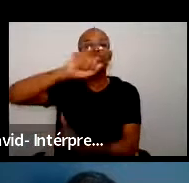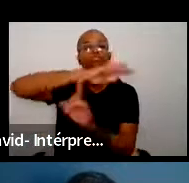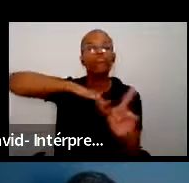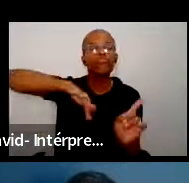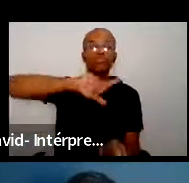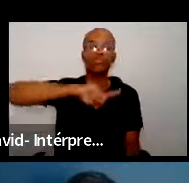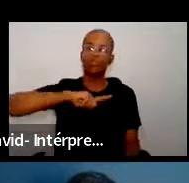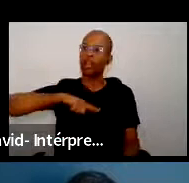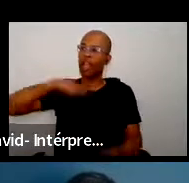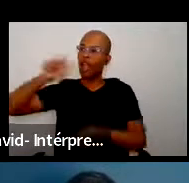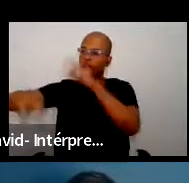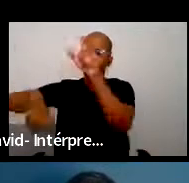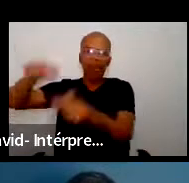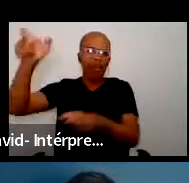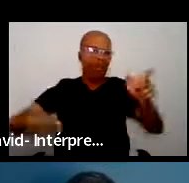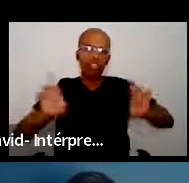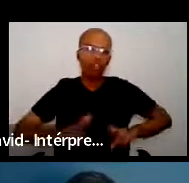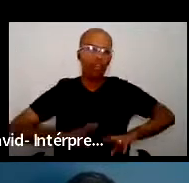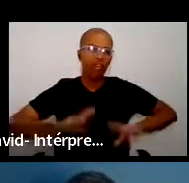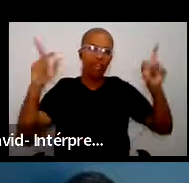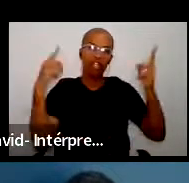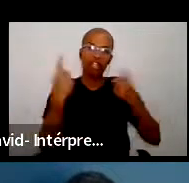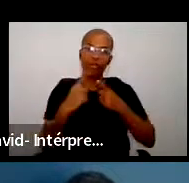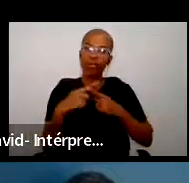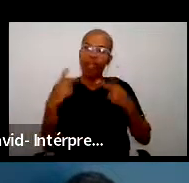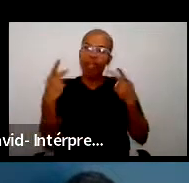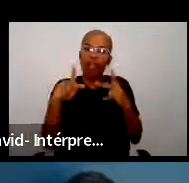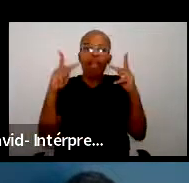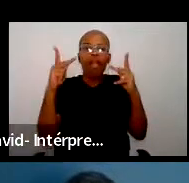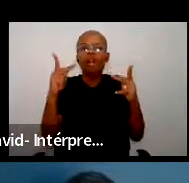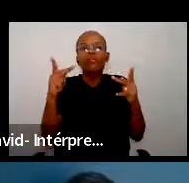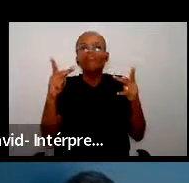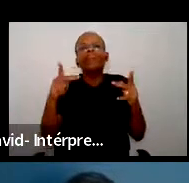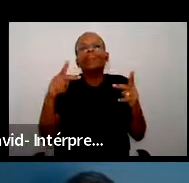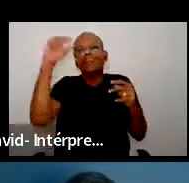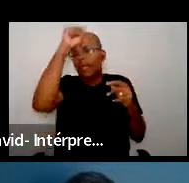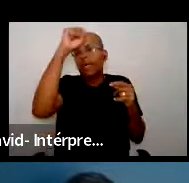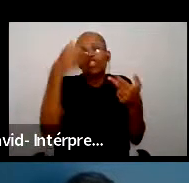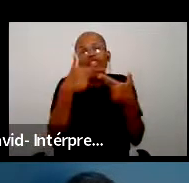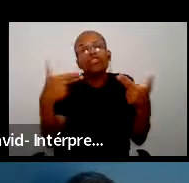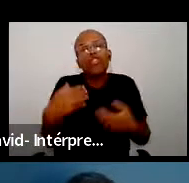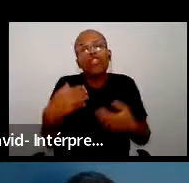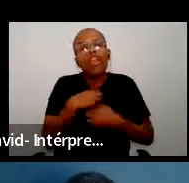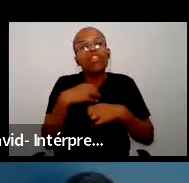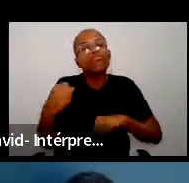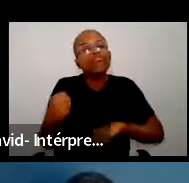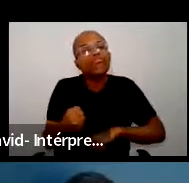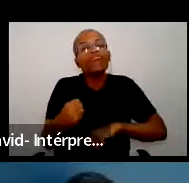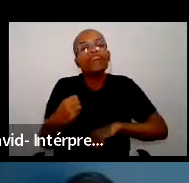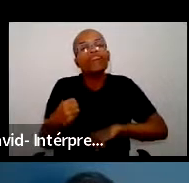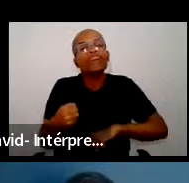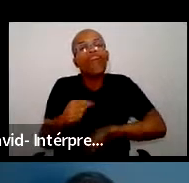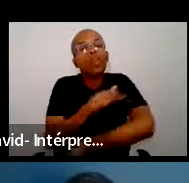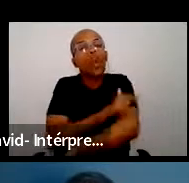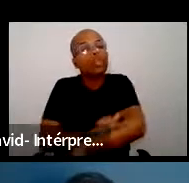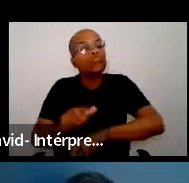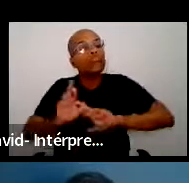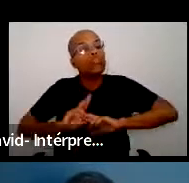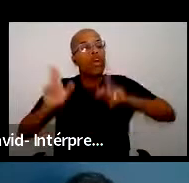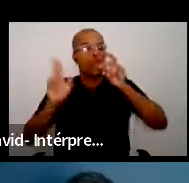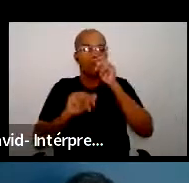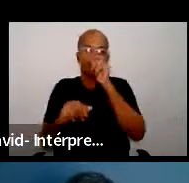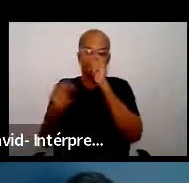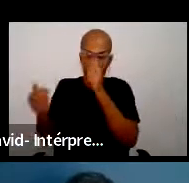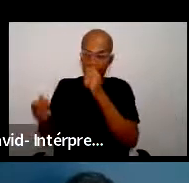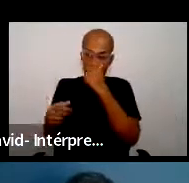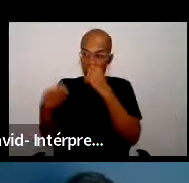são diferentes, porque elas se constituíram socio-historicamente de maneiras diferentes. Então, escutar o outro, o que